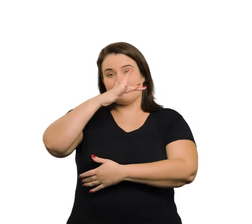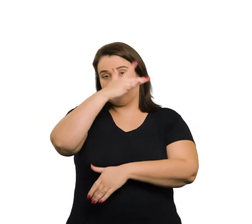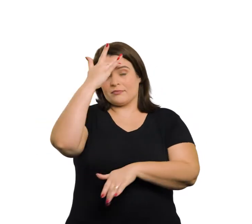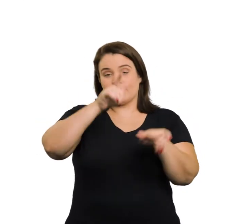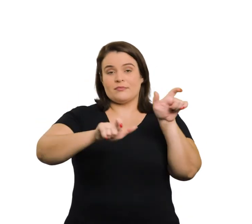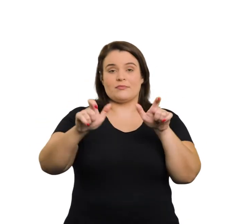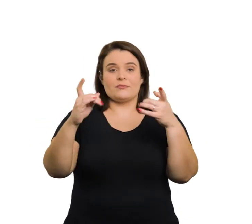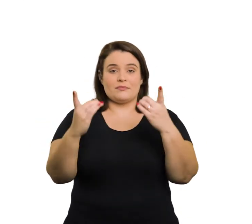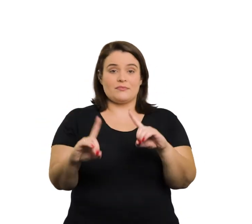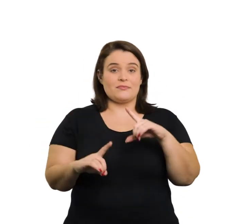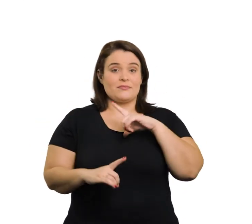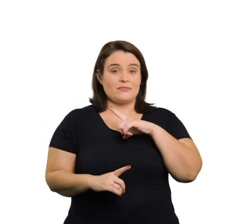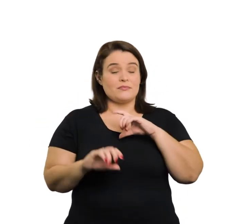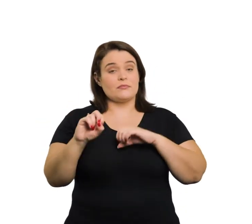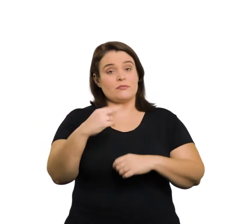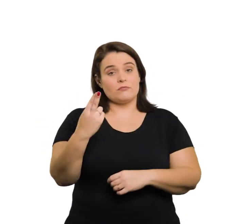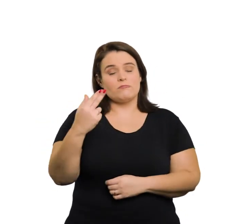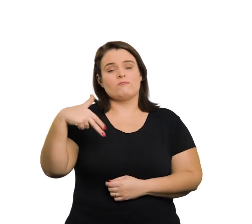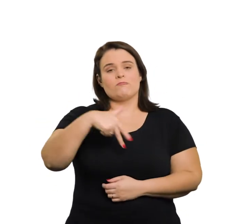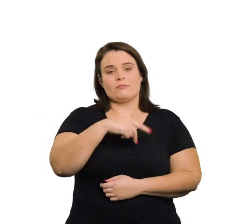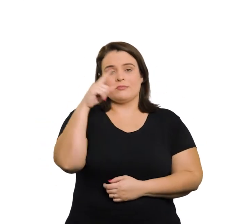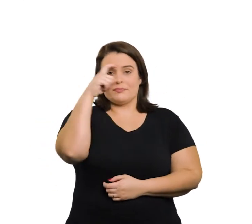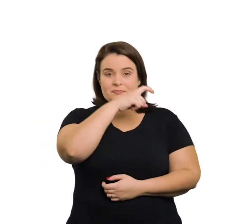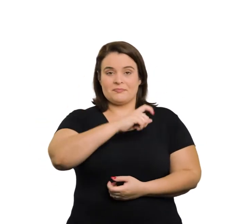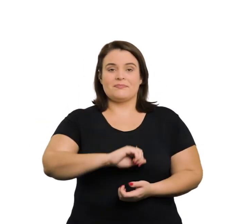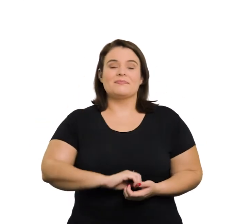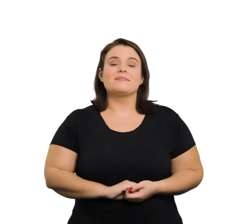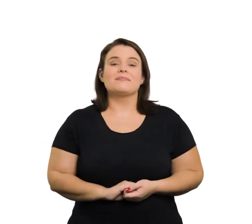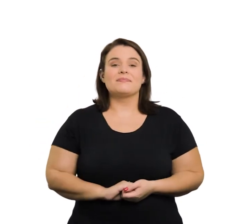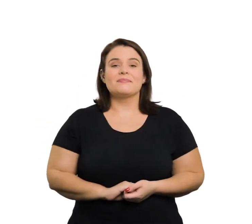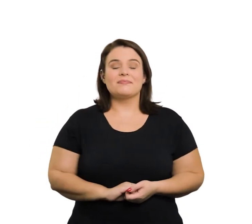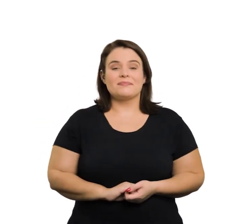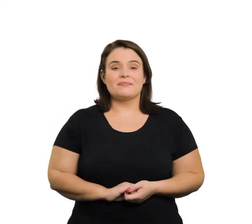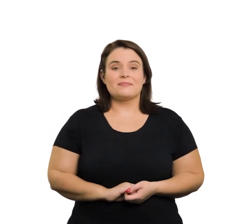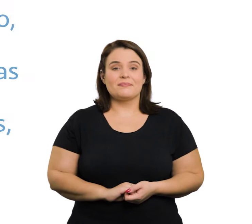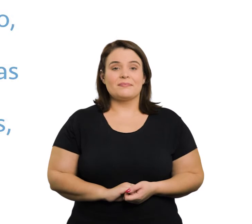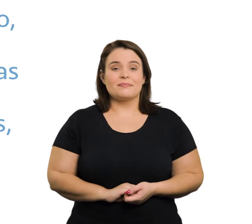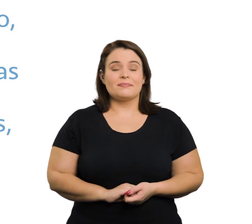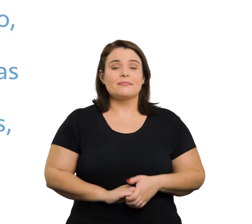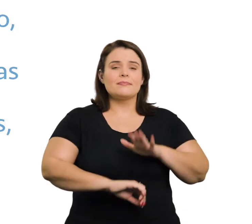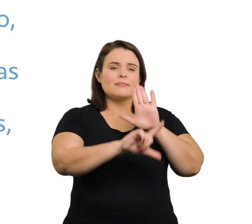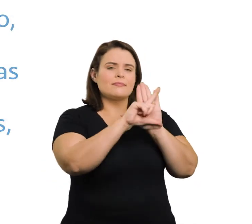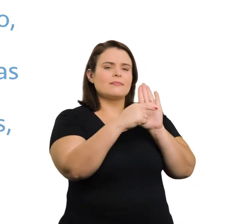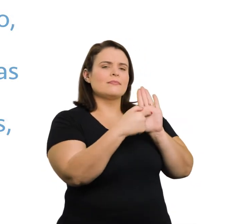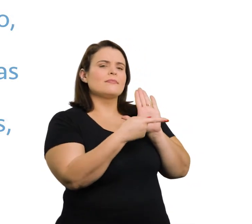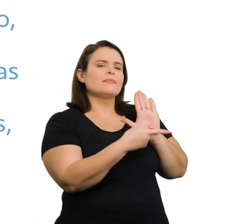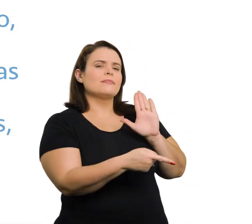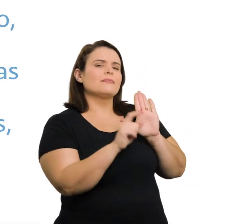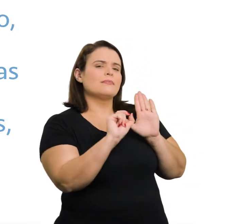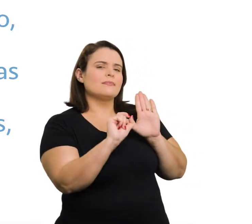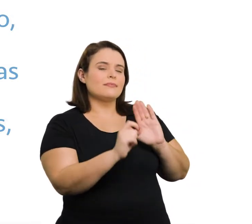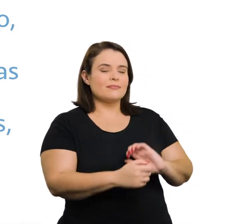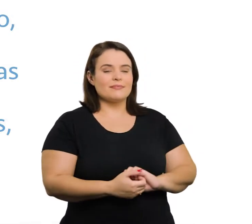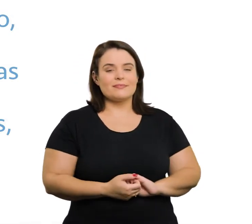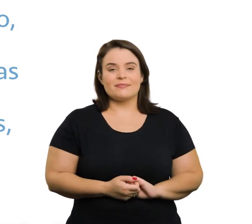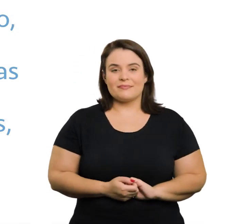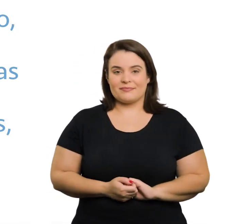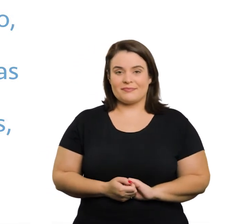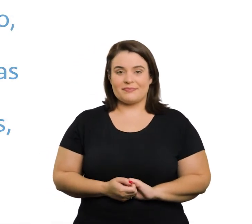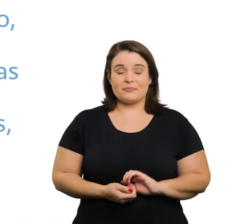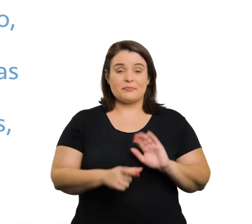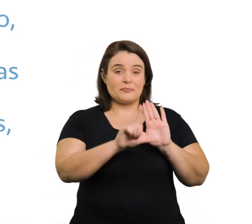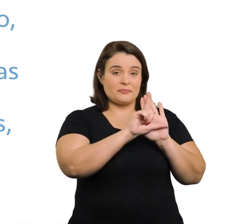como na rural, por pessoa com deficiência ou mobilidade reduzida. O que diz a